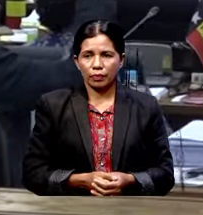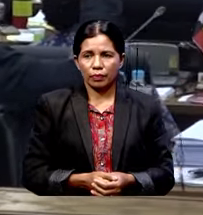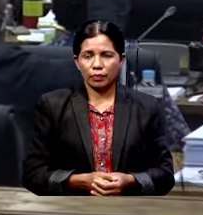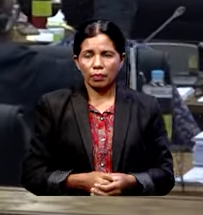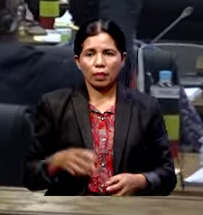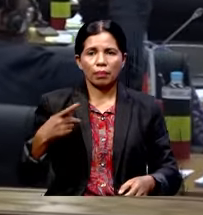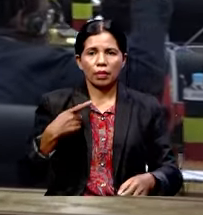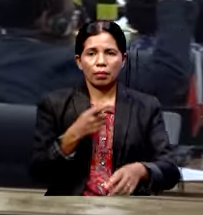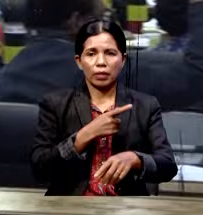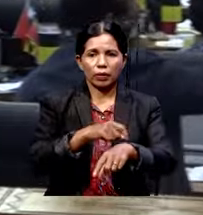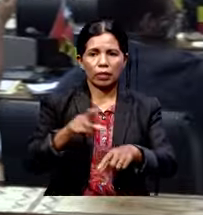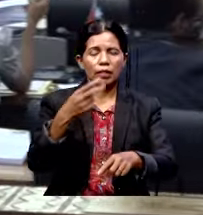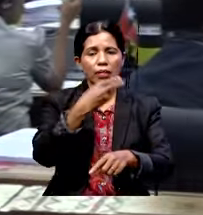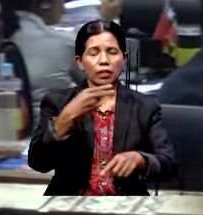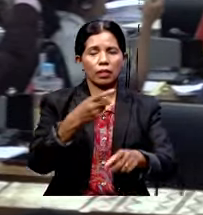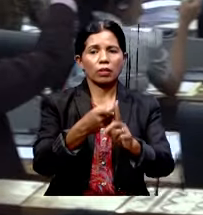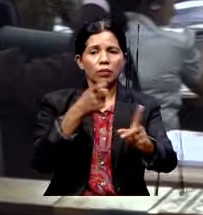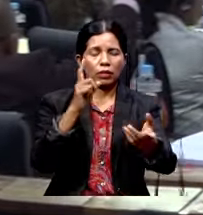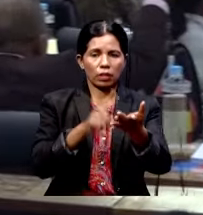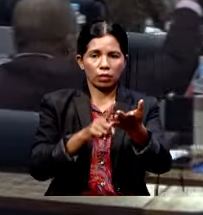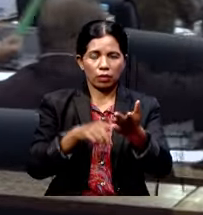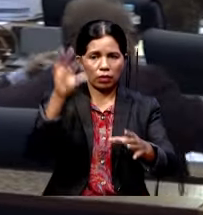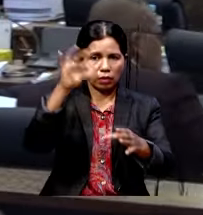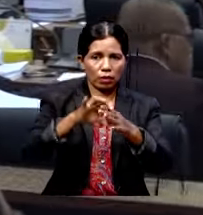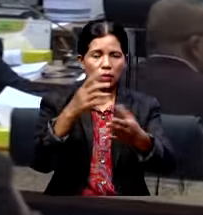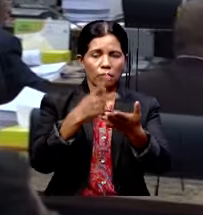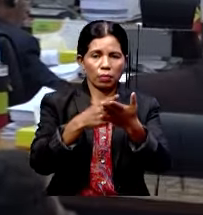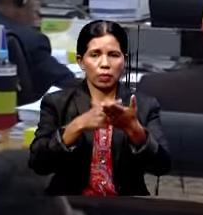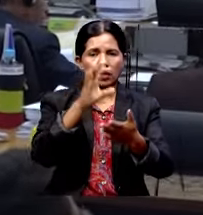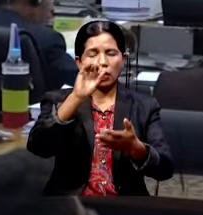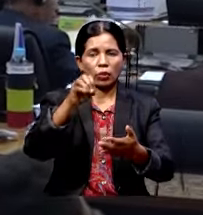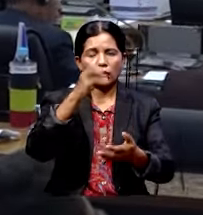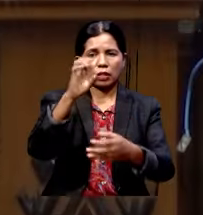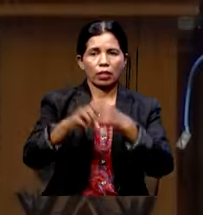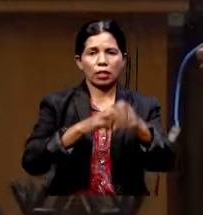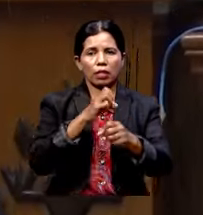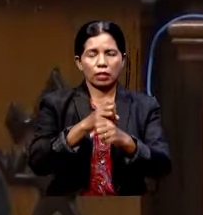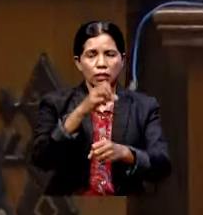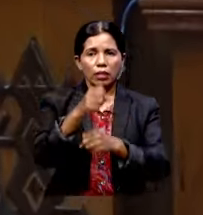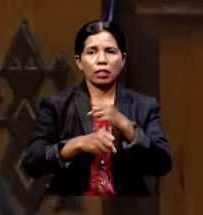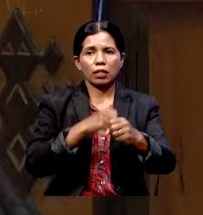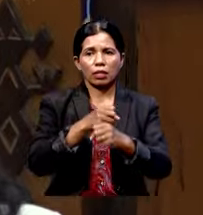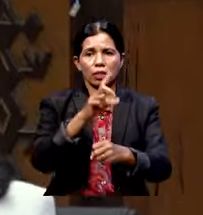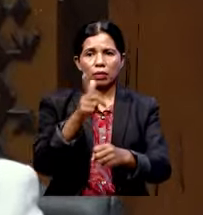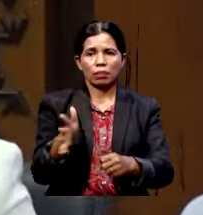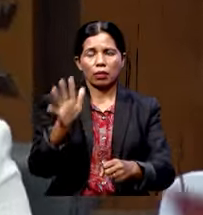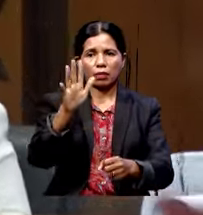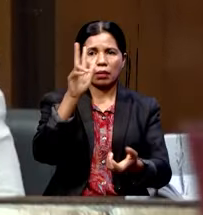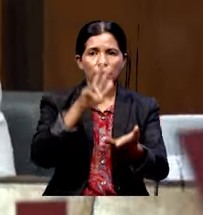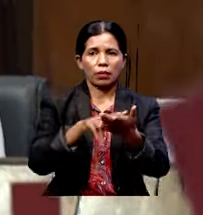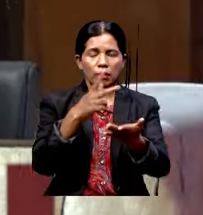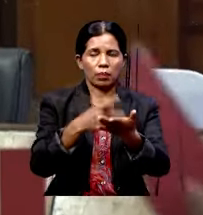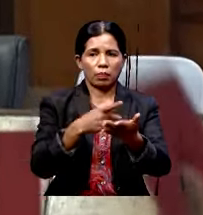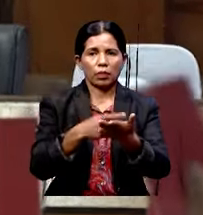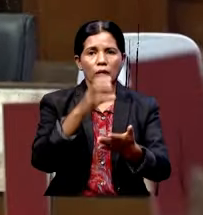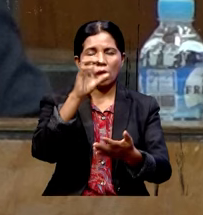Parlamento Nacional quinta nele russe discussão na votação da proposta de orçamento do Estado batina fiscal tina Rihonrua Rondres Lima aprova na proposta de